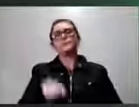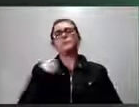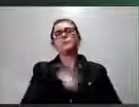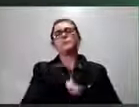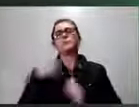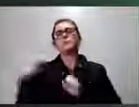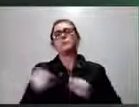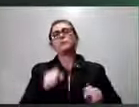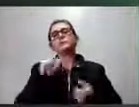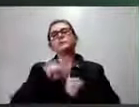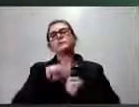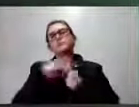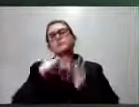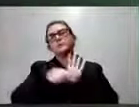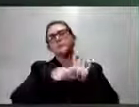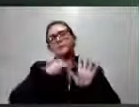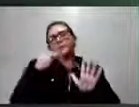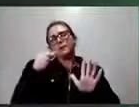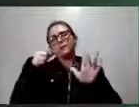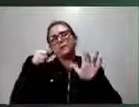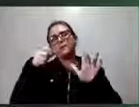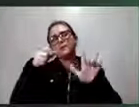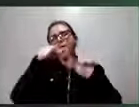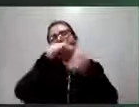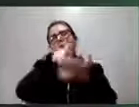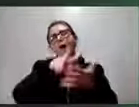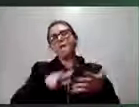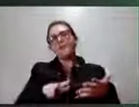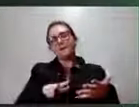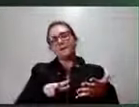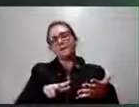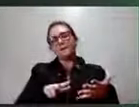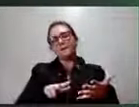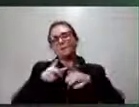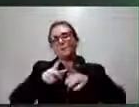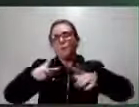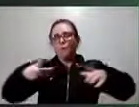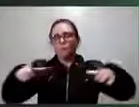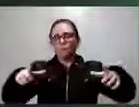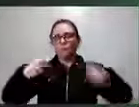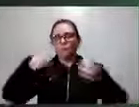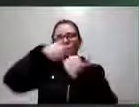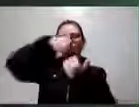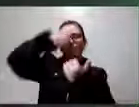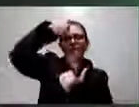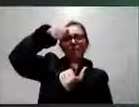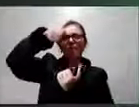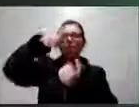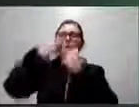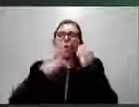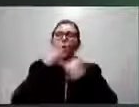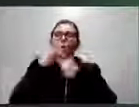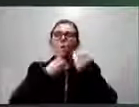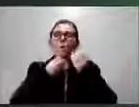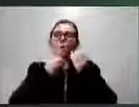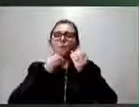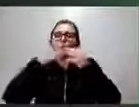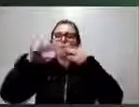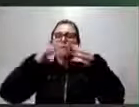em primeiro caso, é avaliar a amplitude do movimento articular, avaliar algum clique da